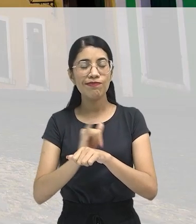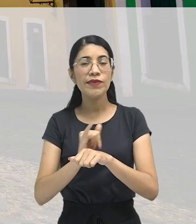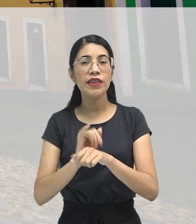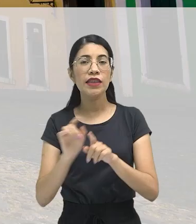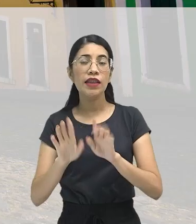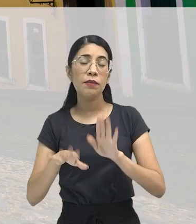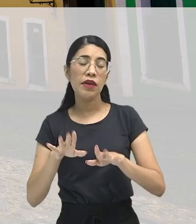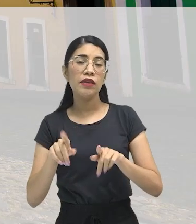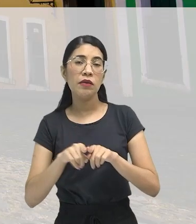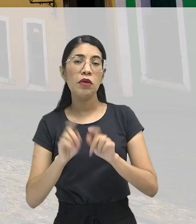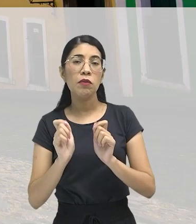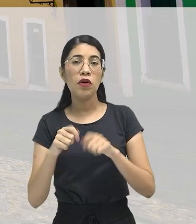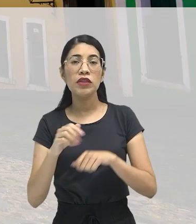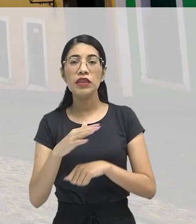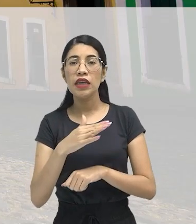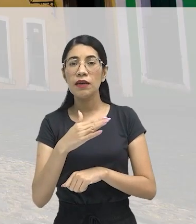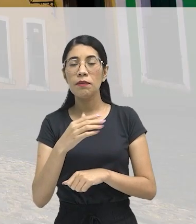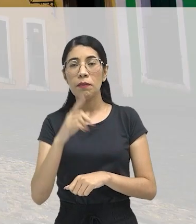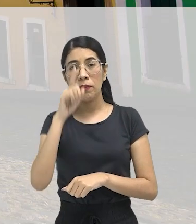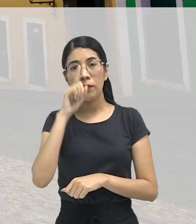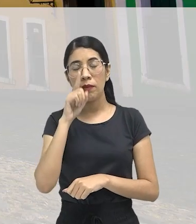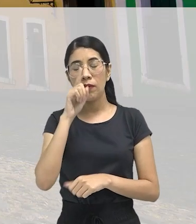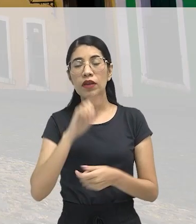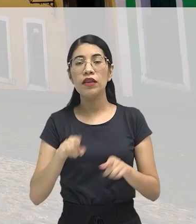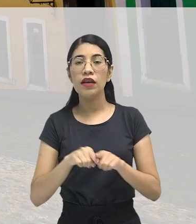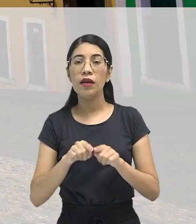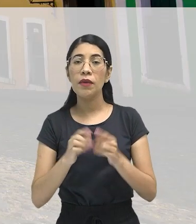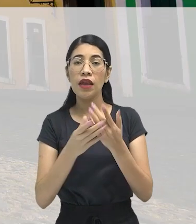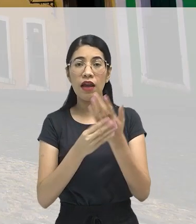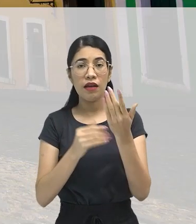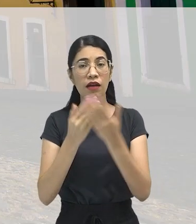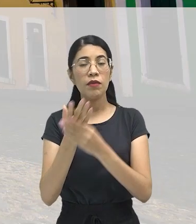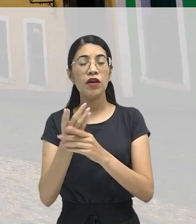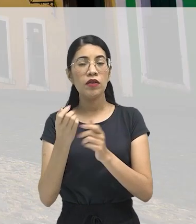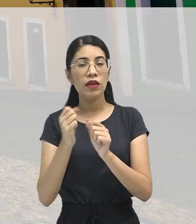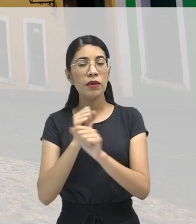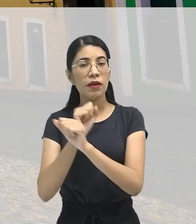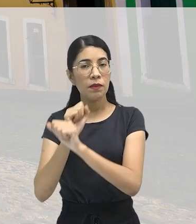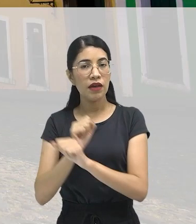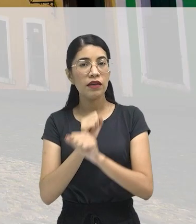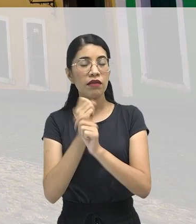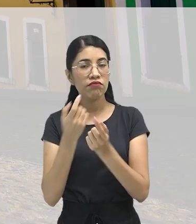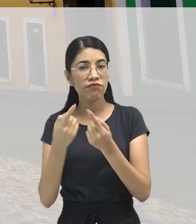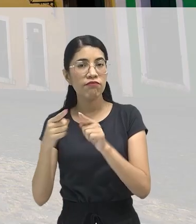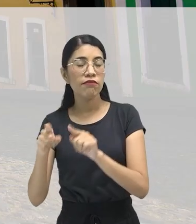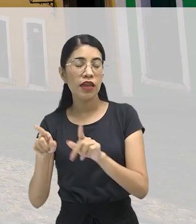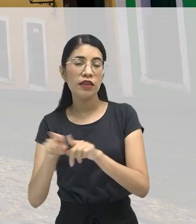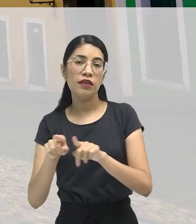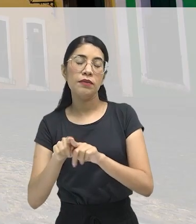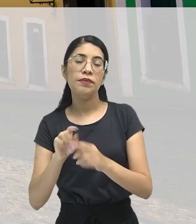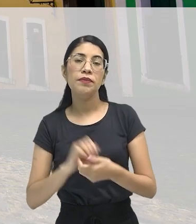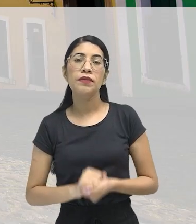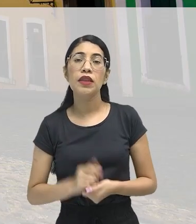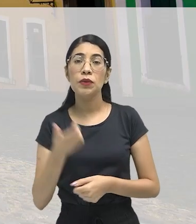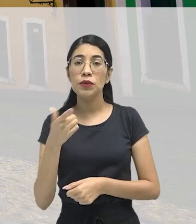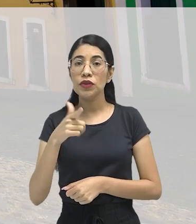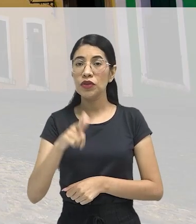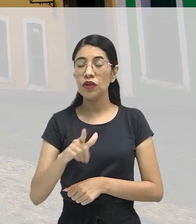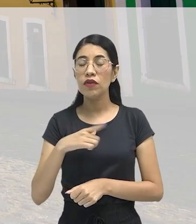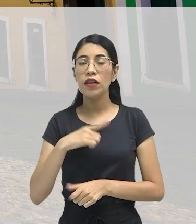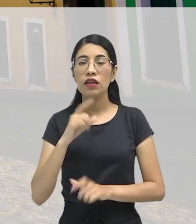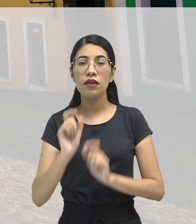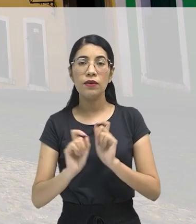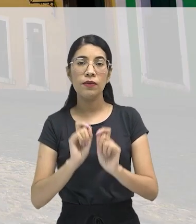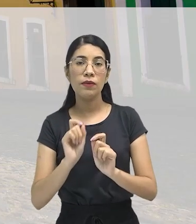fatais, certo? E as mãos também são usadas para o ataque e defesa. Então, mais uma vez aí, a gente tem